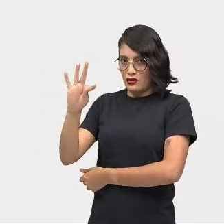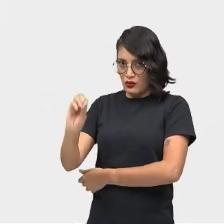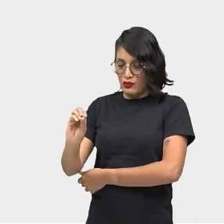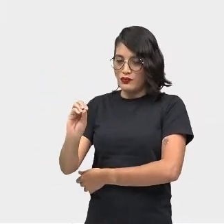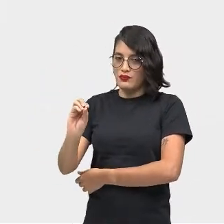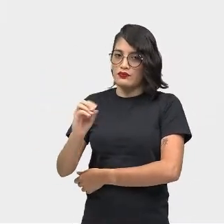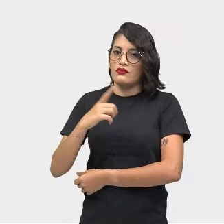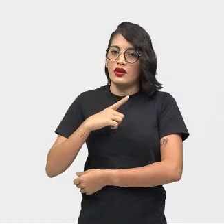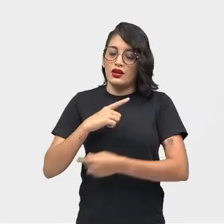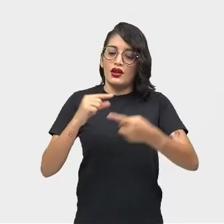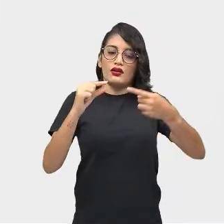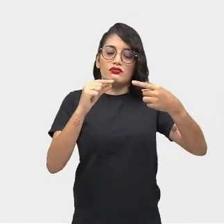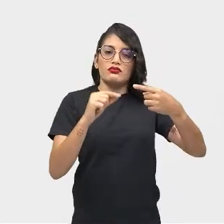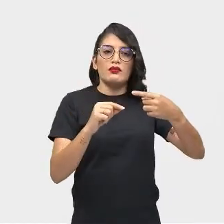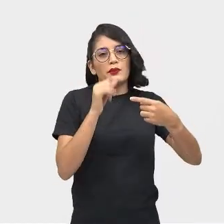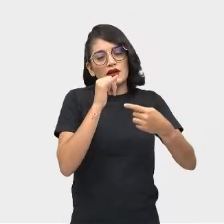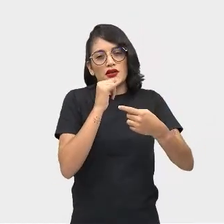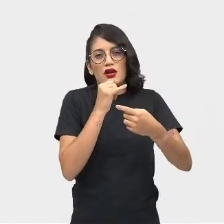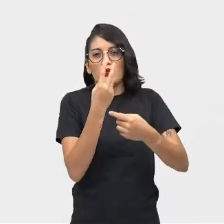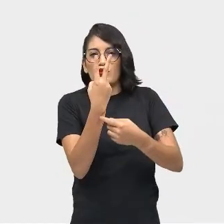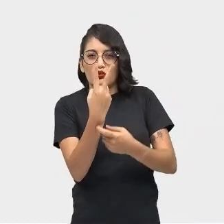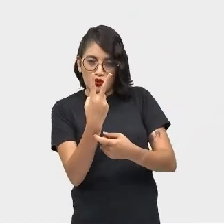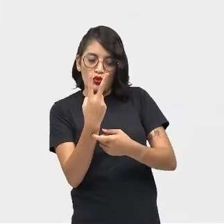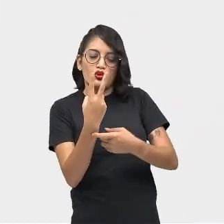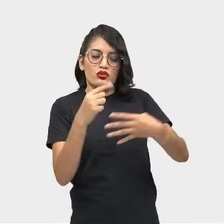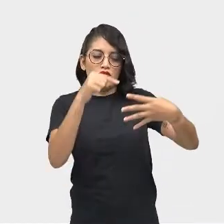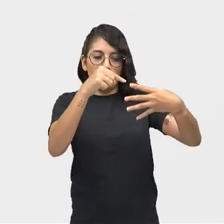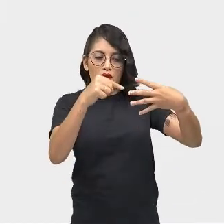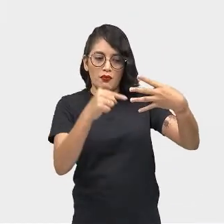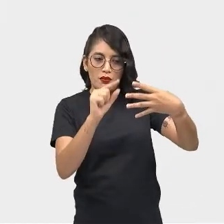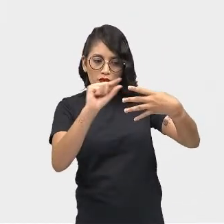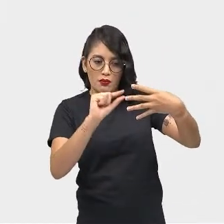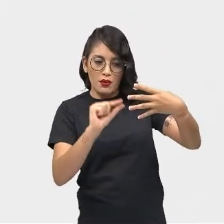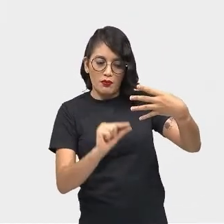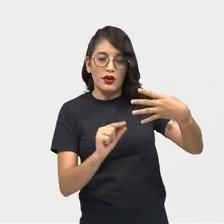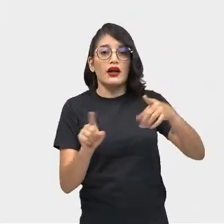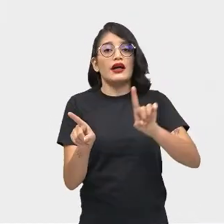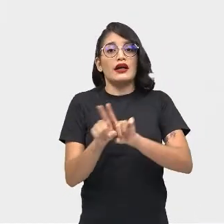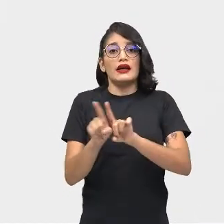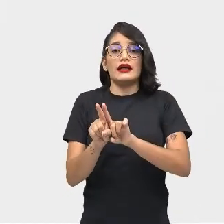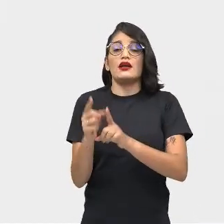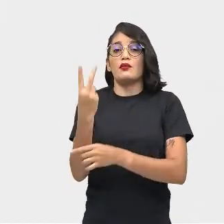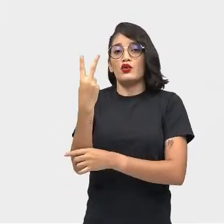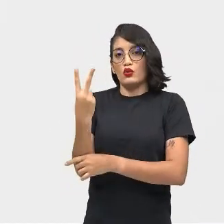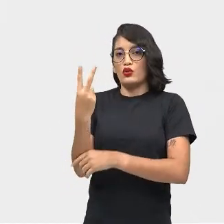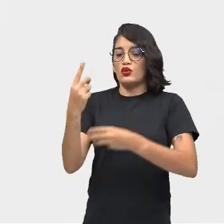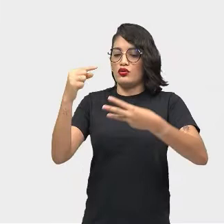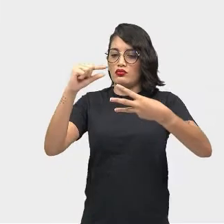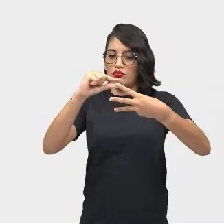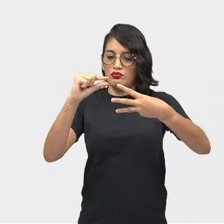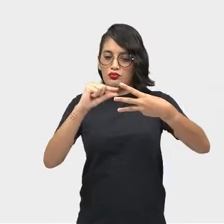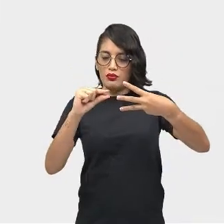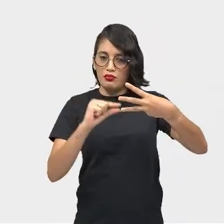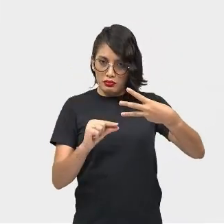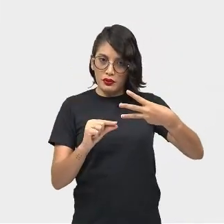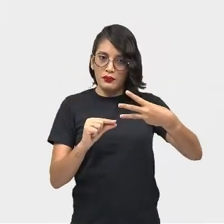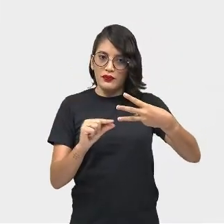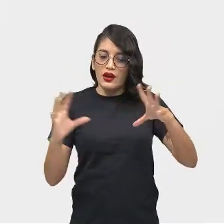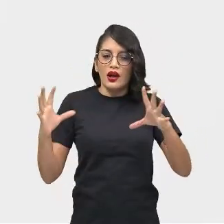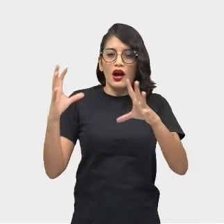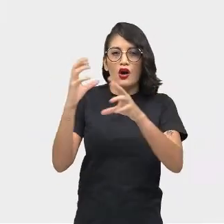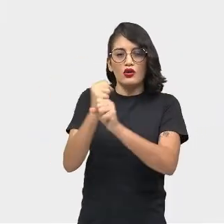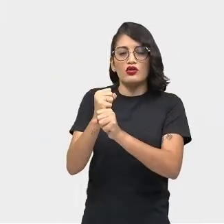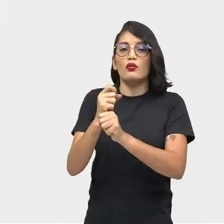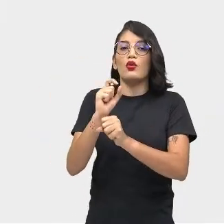apresentado com 2 quartetos e 2 tercetos, o que vai somar no